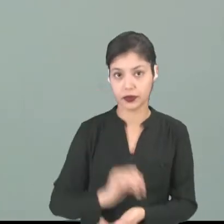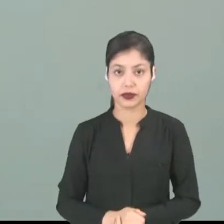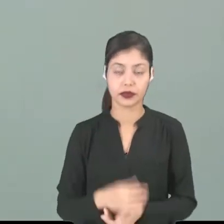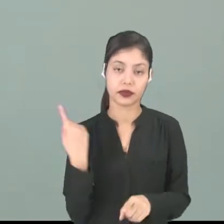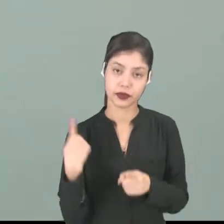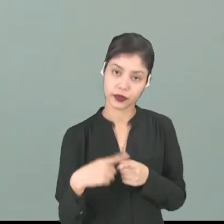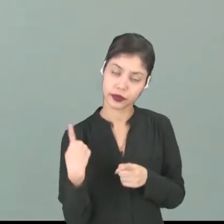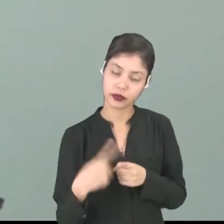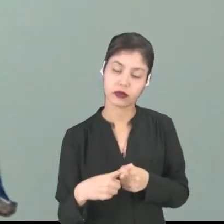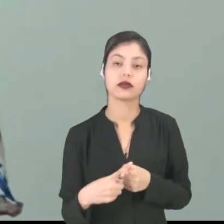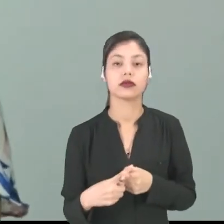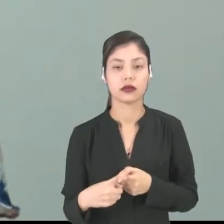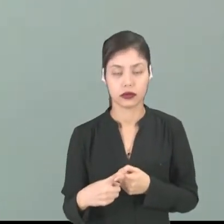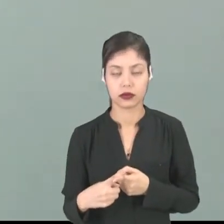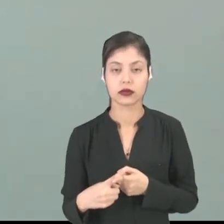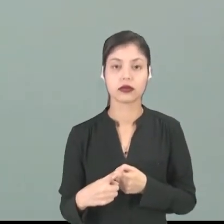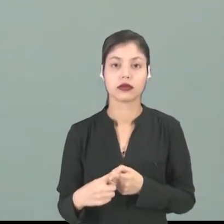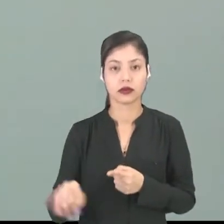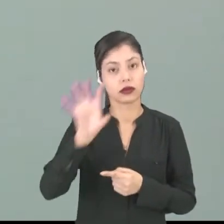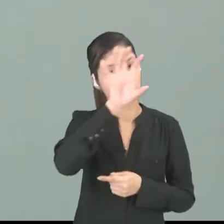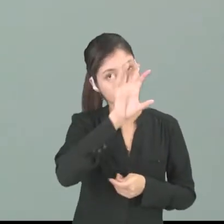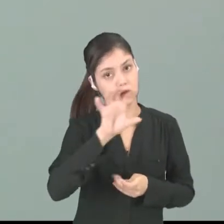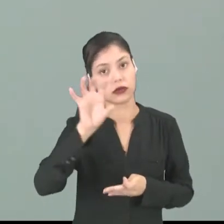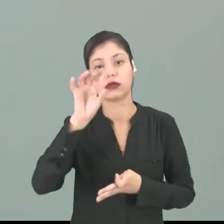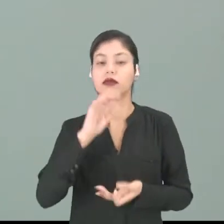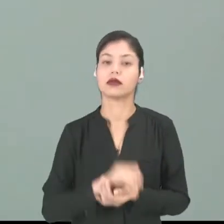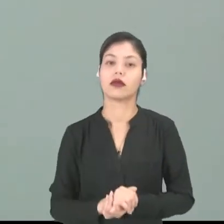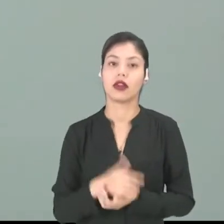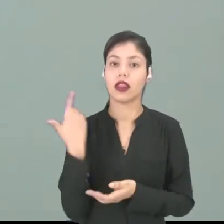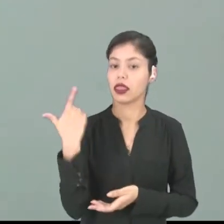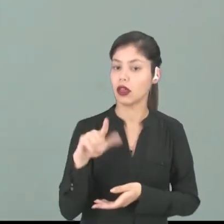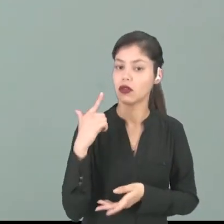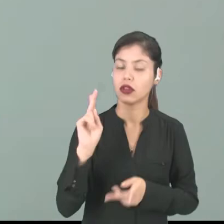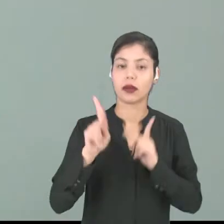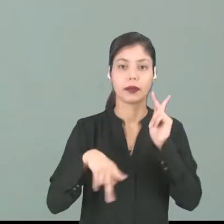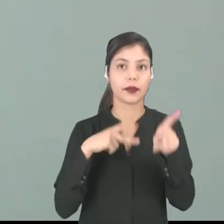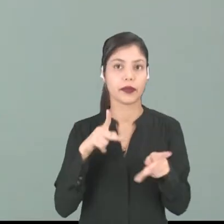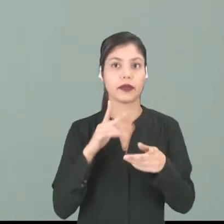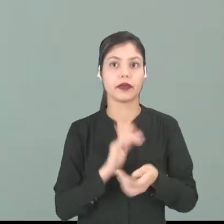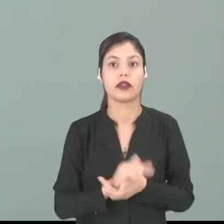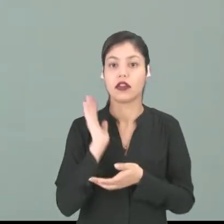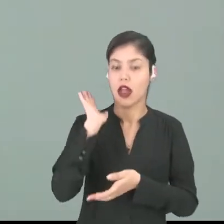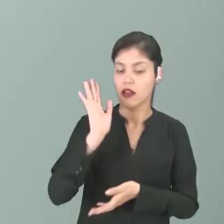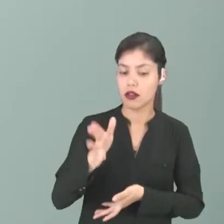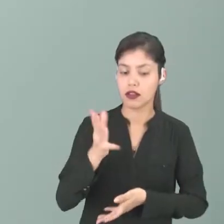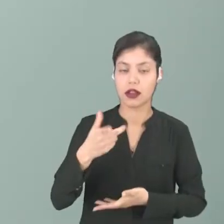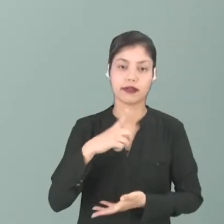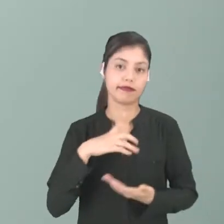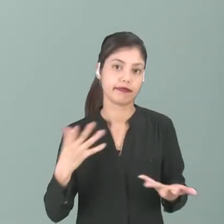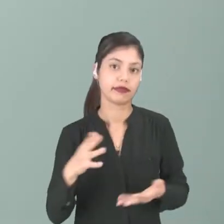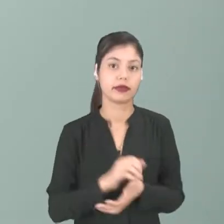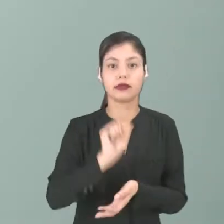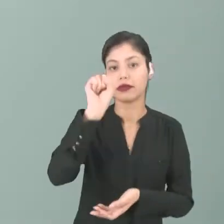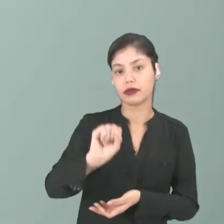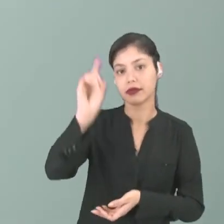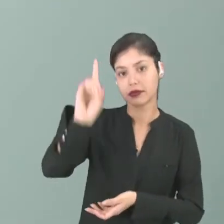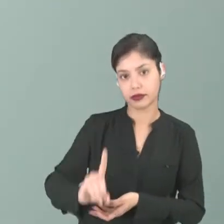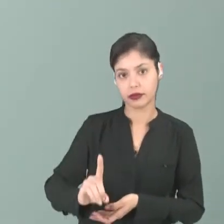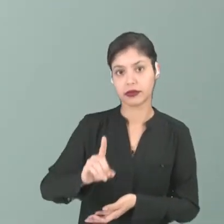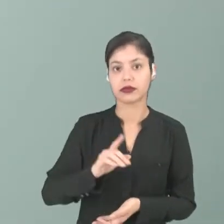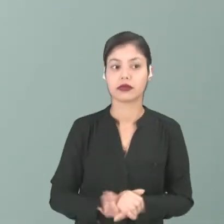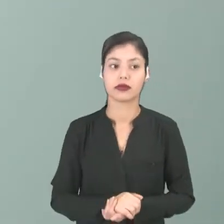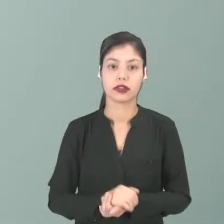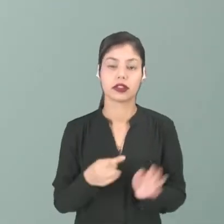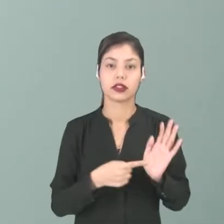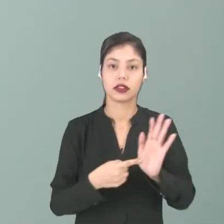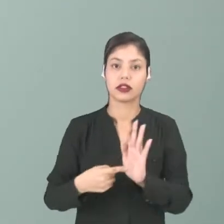por conta que era uma região considerada despovoada nesse momento, já que a região sudeste,